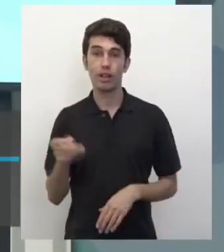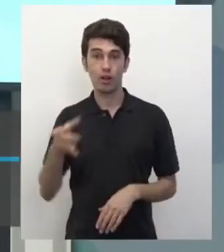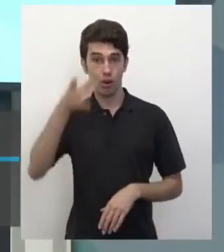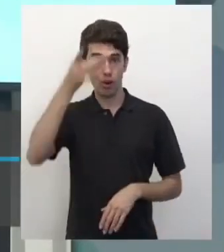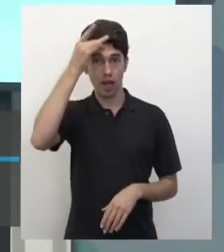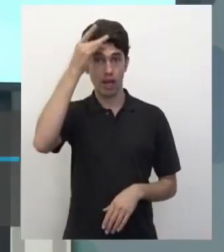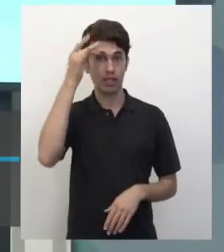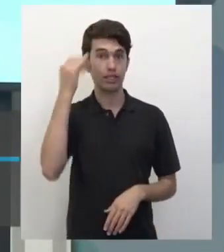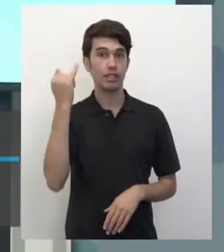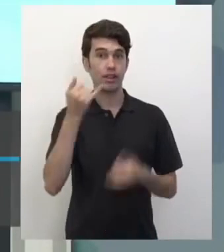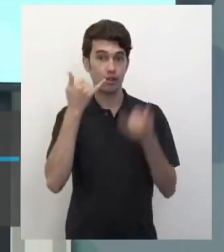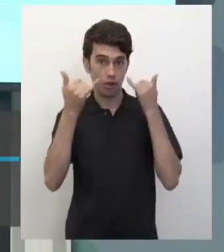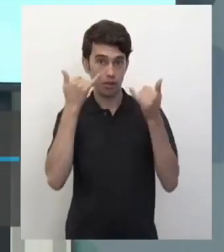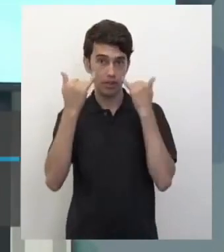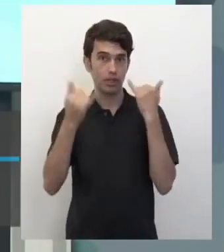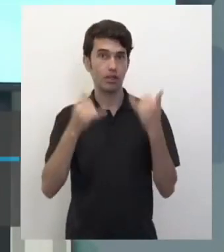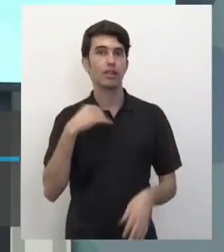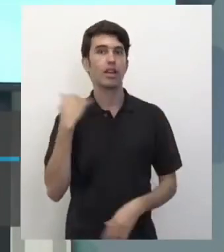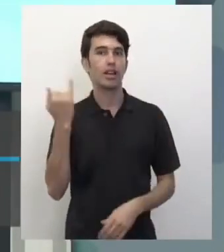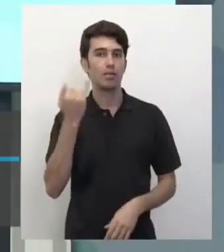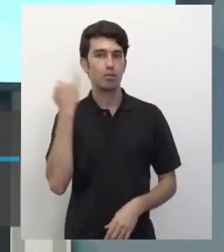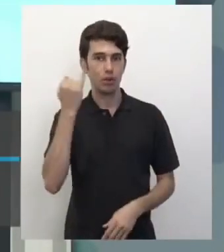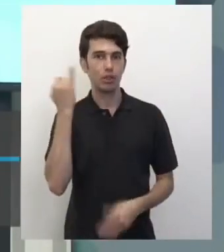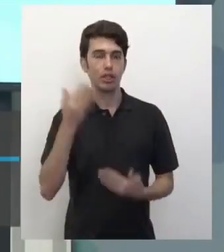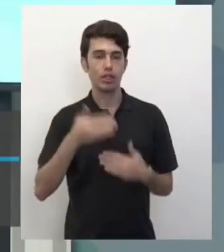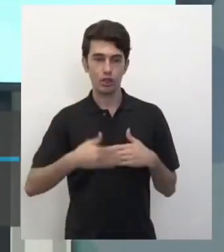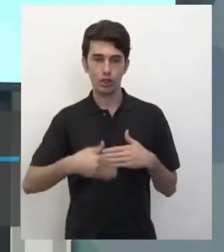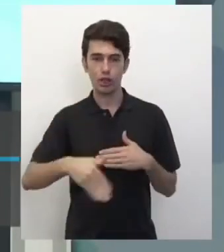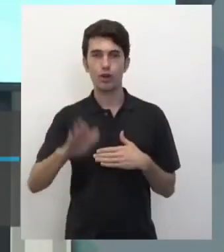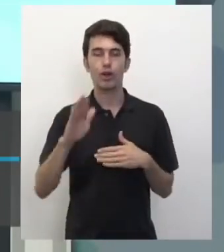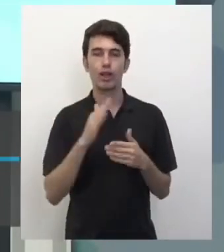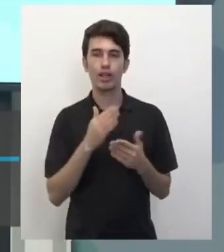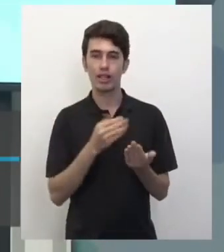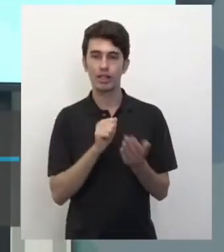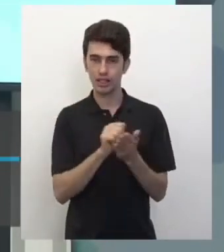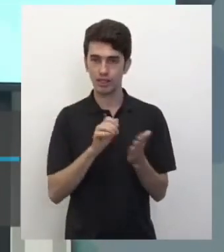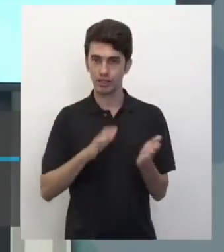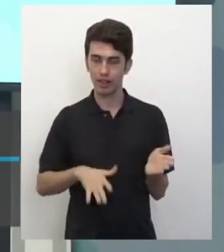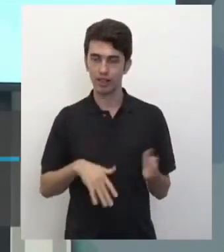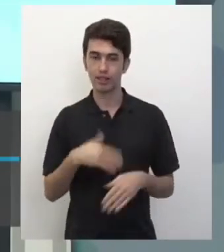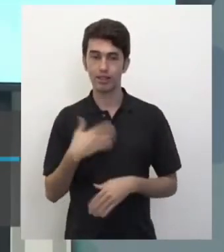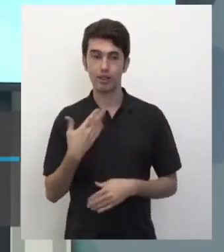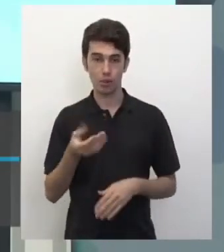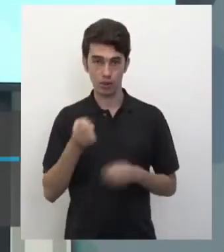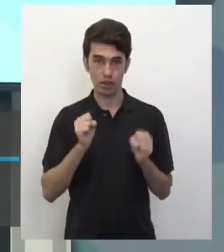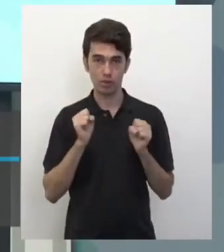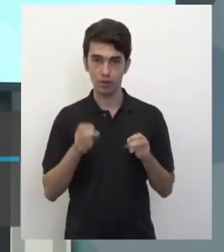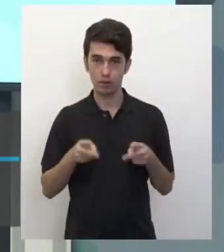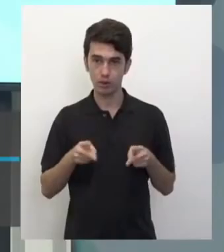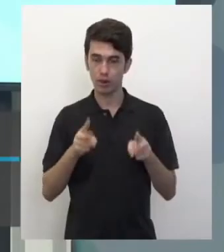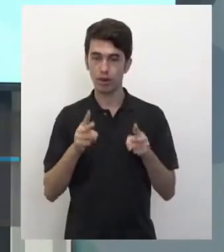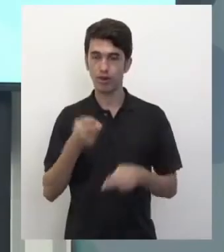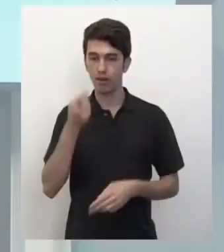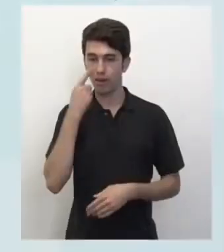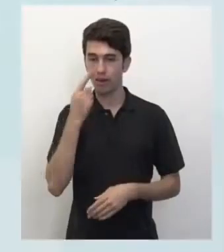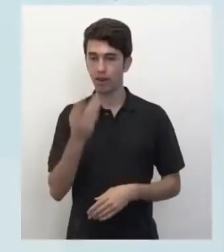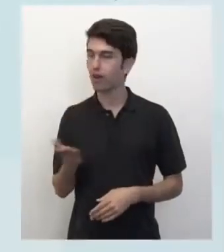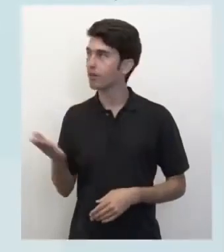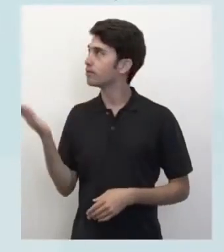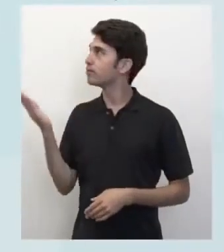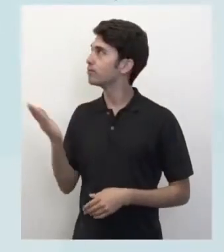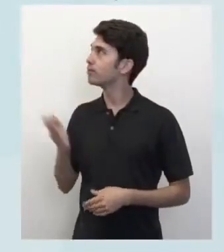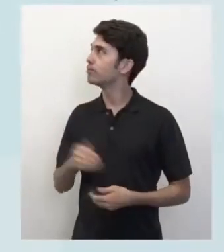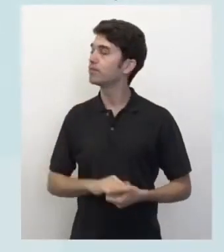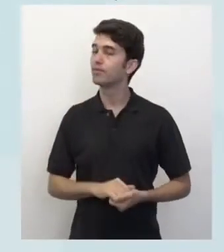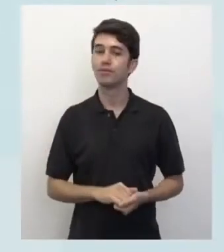de falar para vocês aí, que ela é importante no decorrer das atividades. Podemos Bora. continuar, Tony? Vamos lá. Olha lá então, tá?